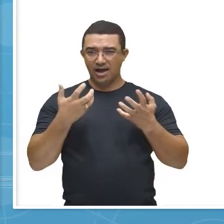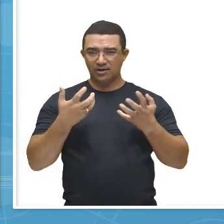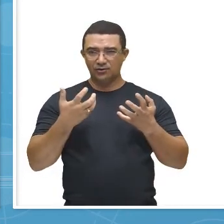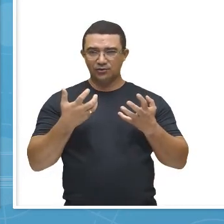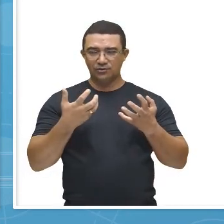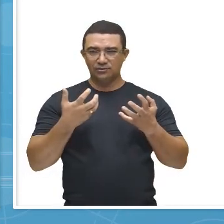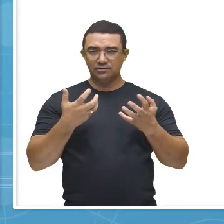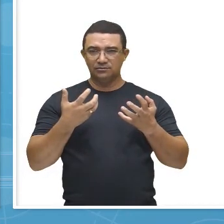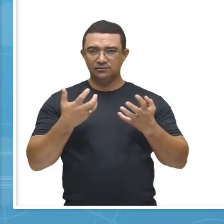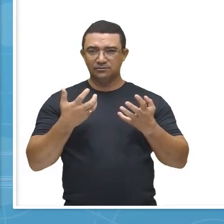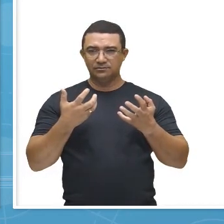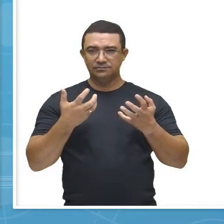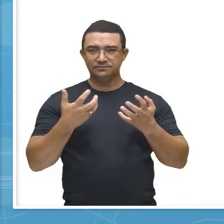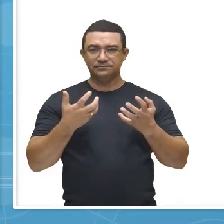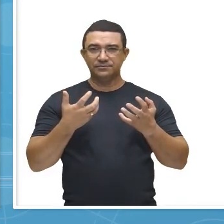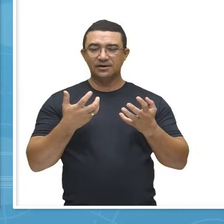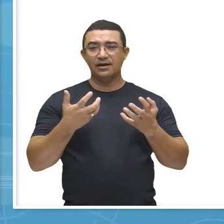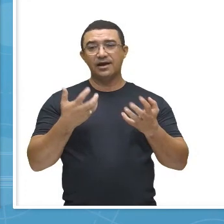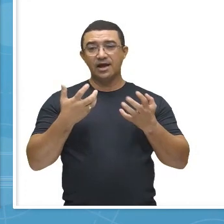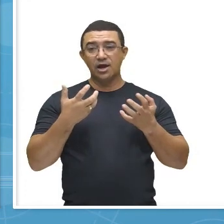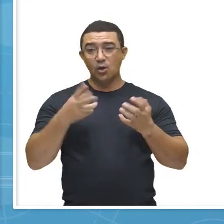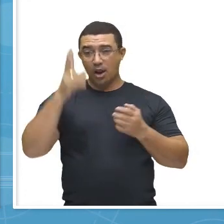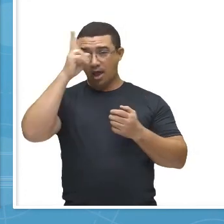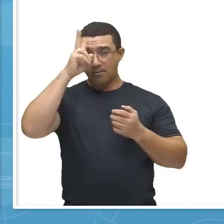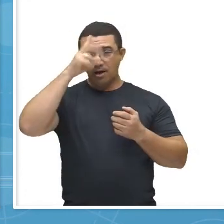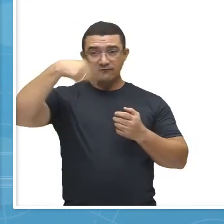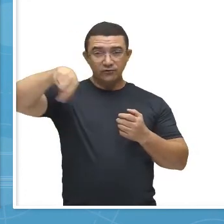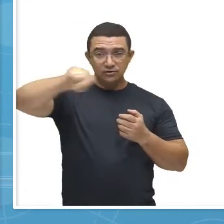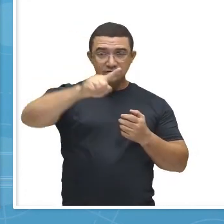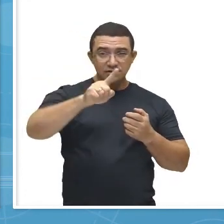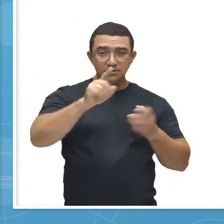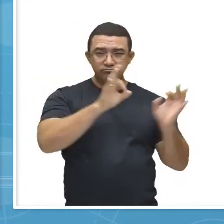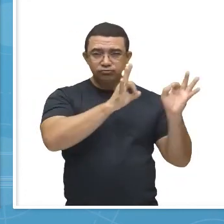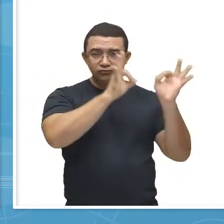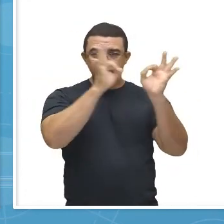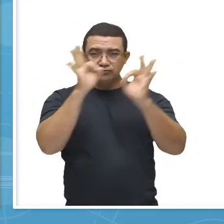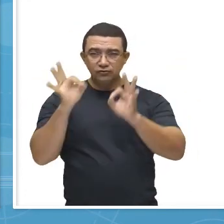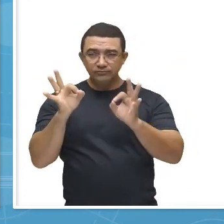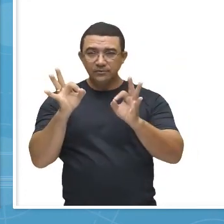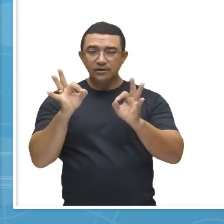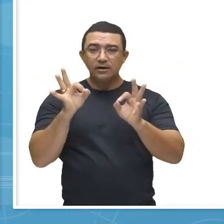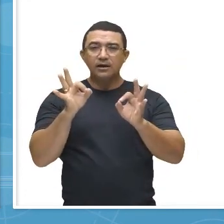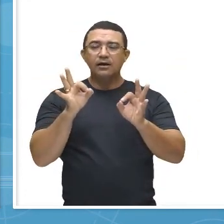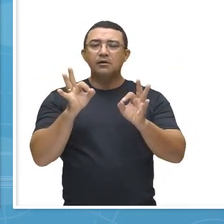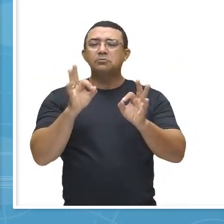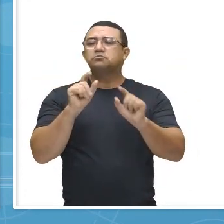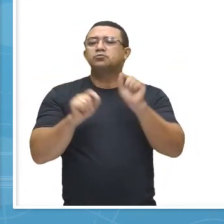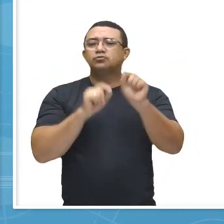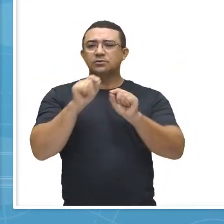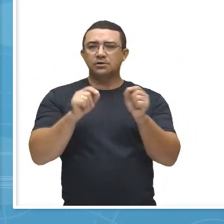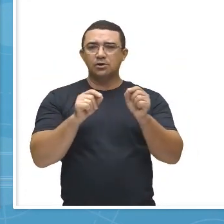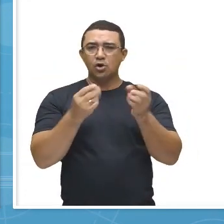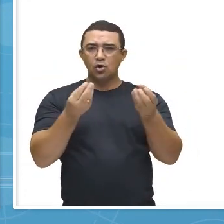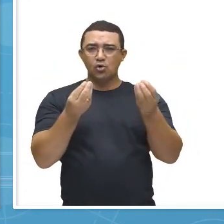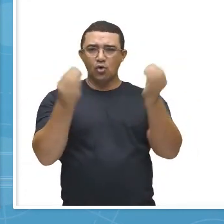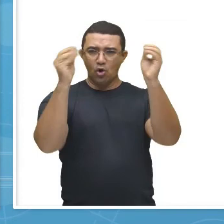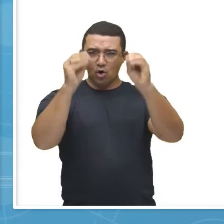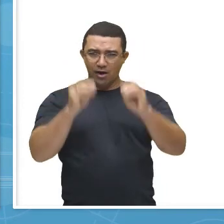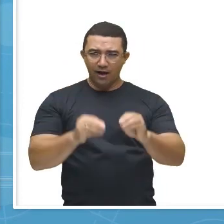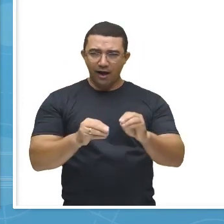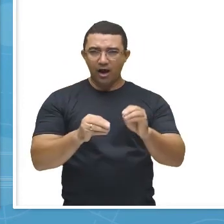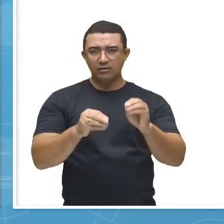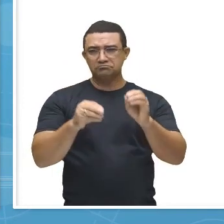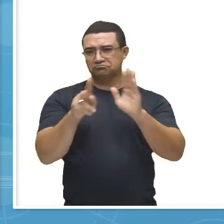Pode voltar aqui? Quero lembrar a você que está nos acompanhando a colocar, registrar